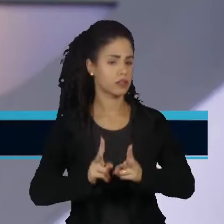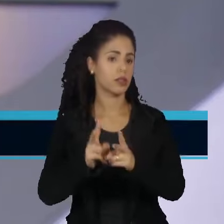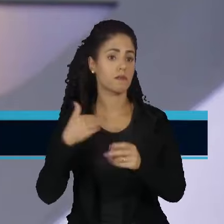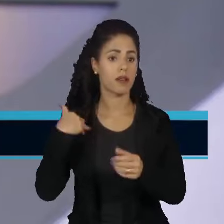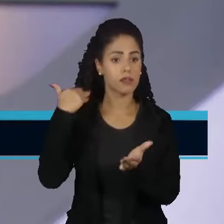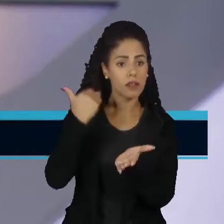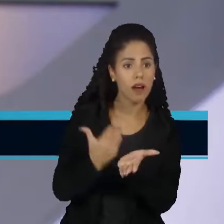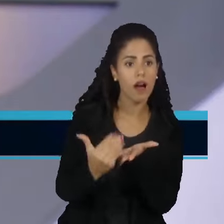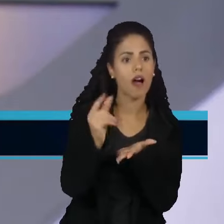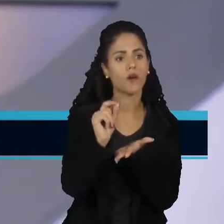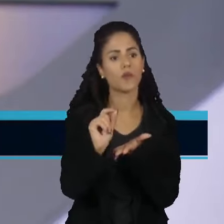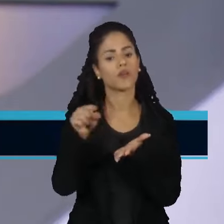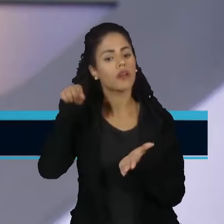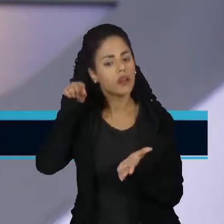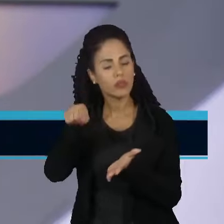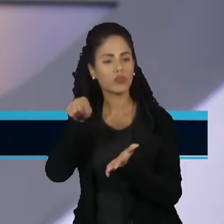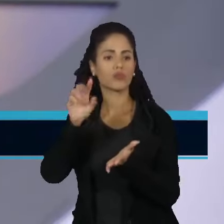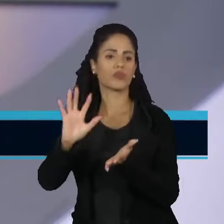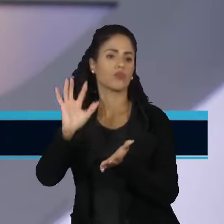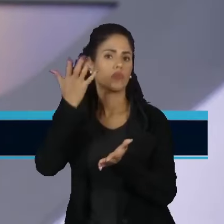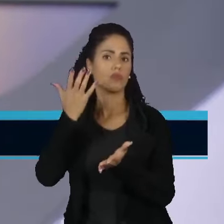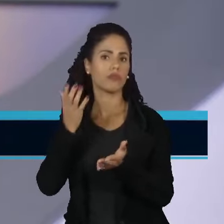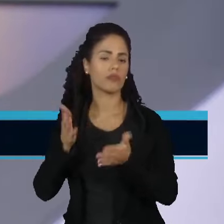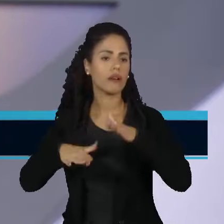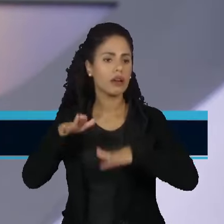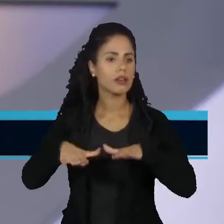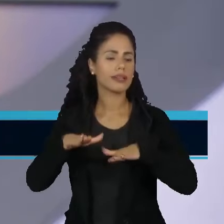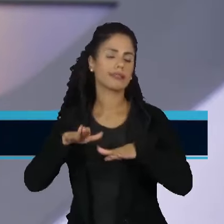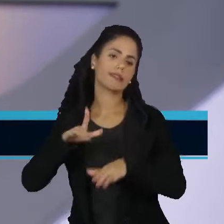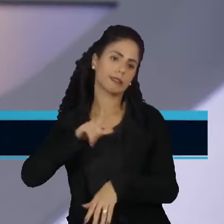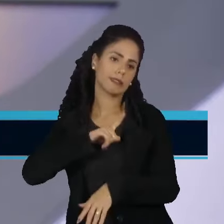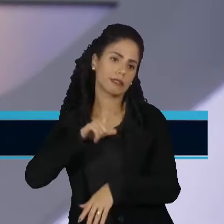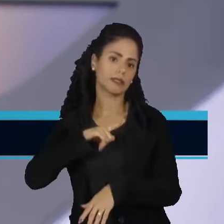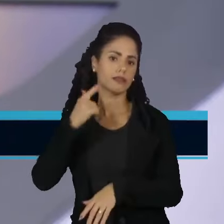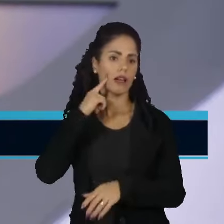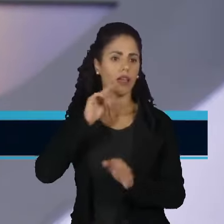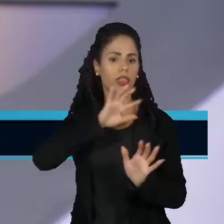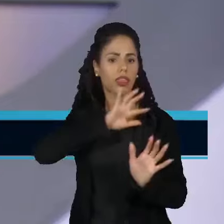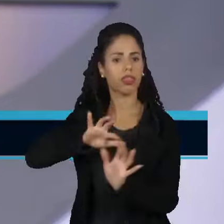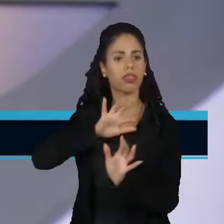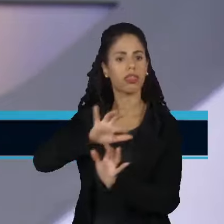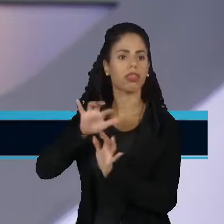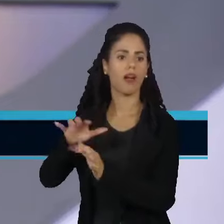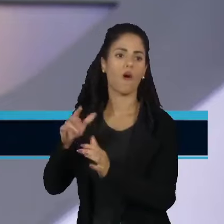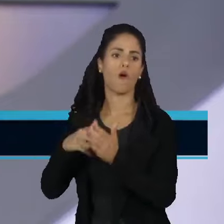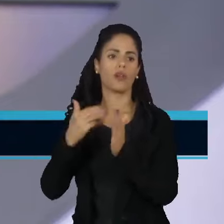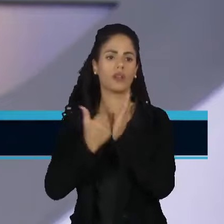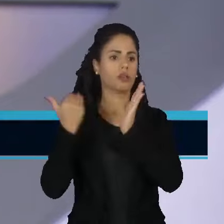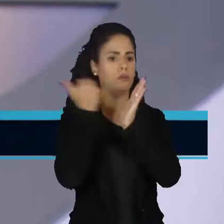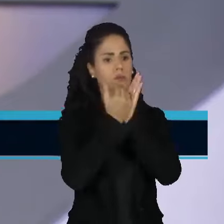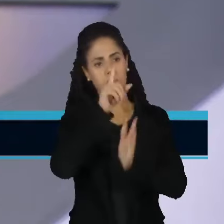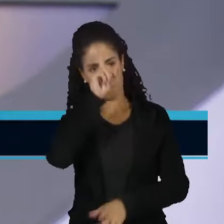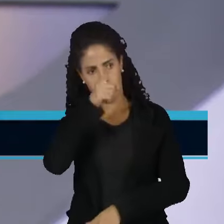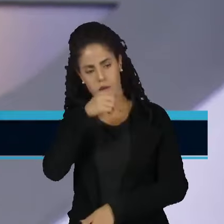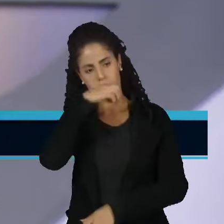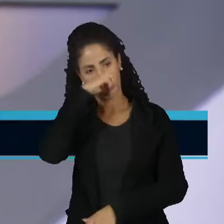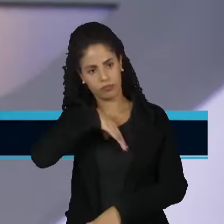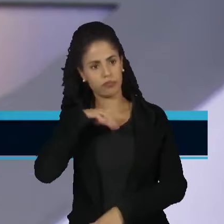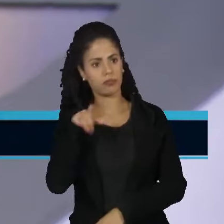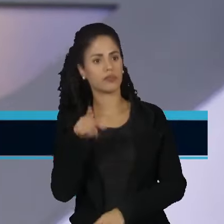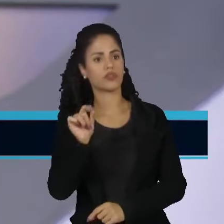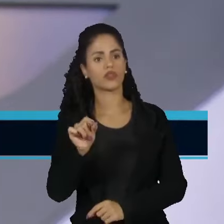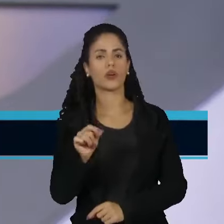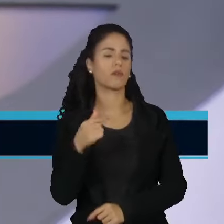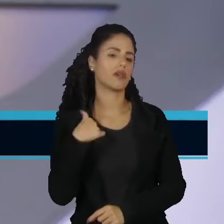partir do momento que isso faz com que você tenha ecos indevidos na empresa, isso serve apenas para